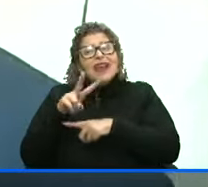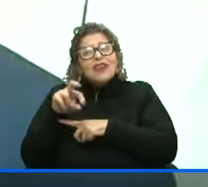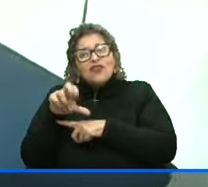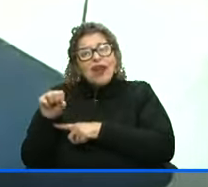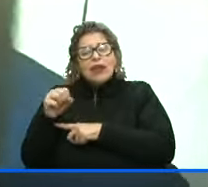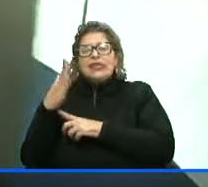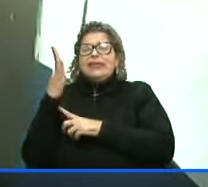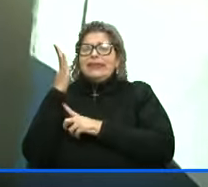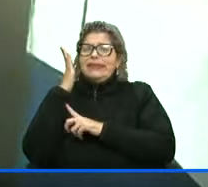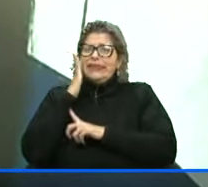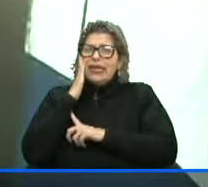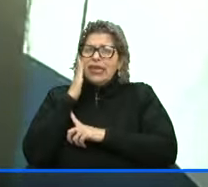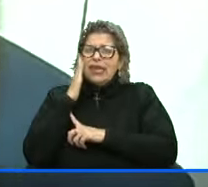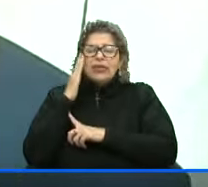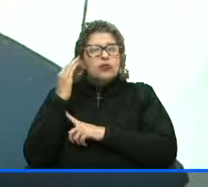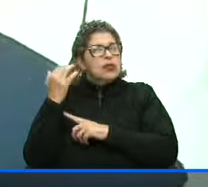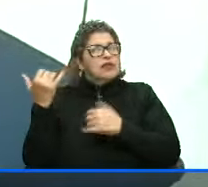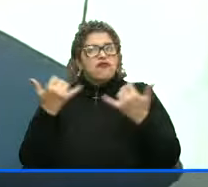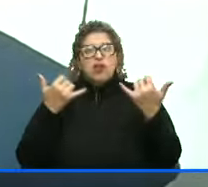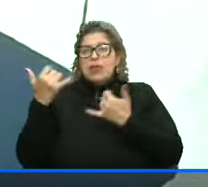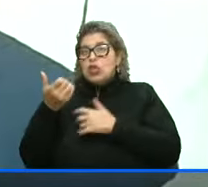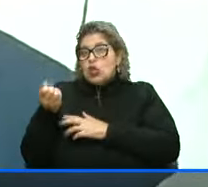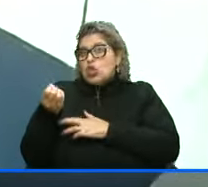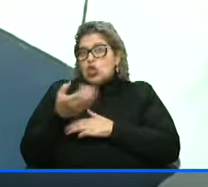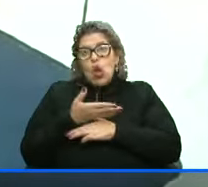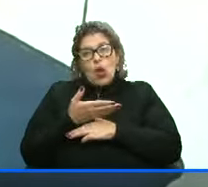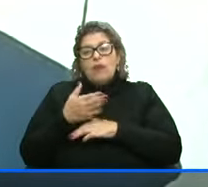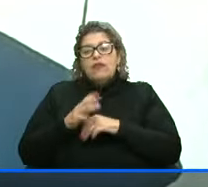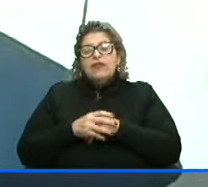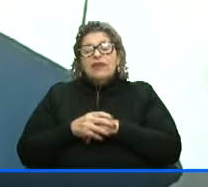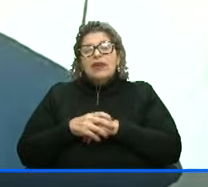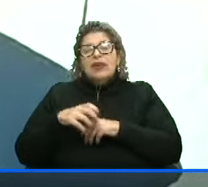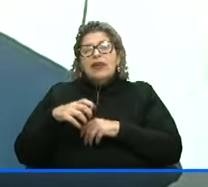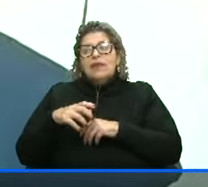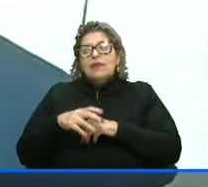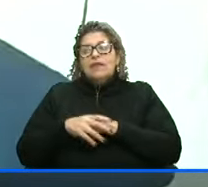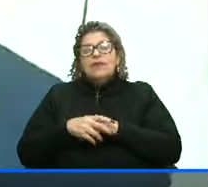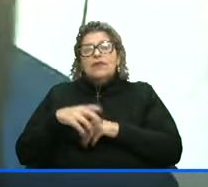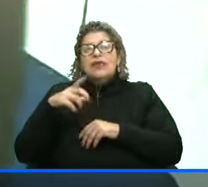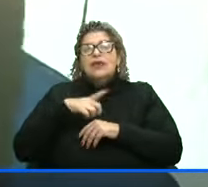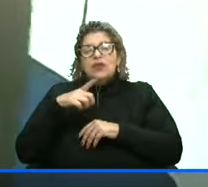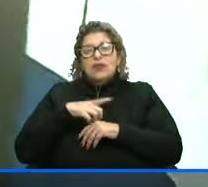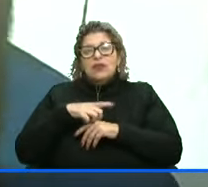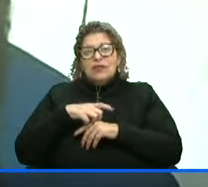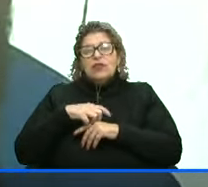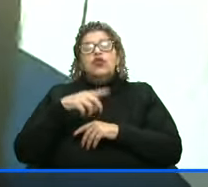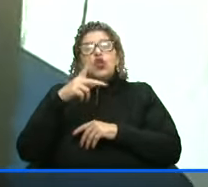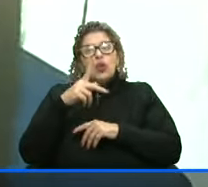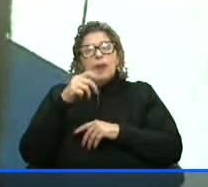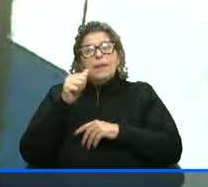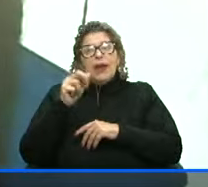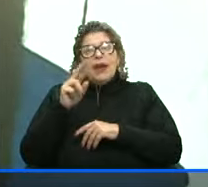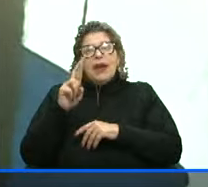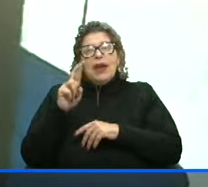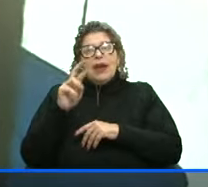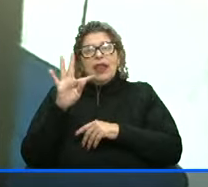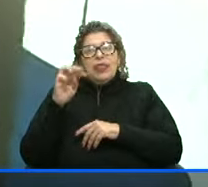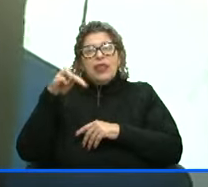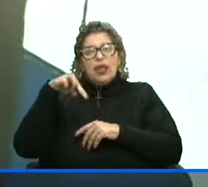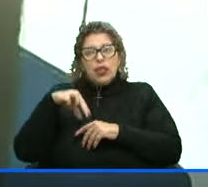Eu sei, não sei se é um dado atualizado, mas nós tínhamos eu sou do Partenon, né? Então, nós